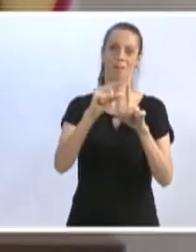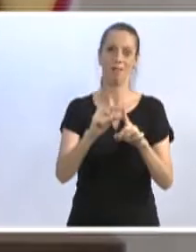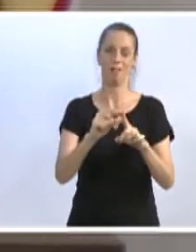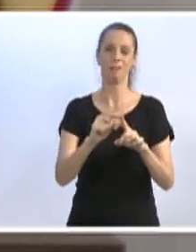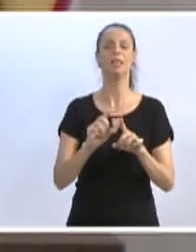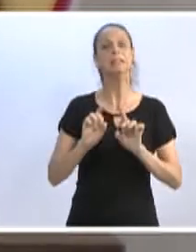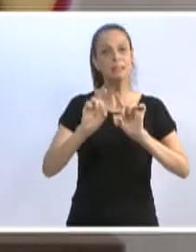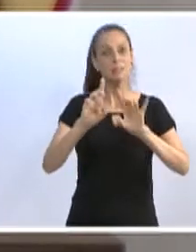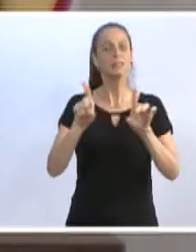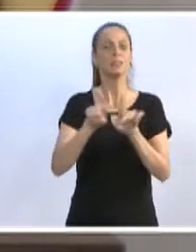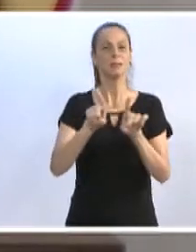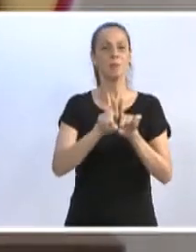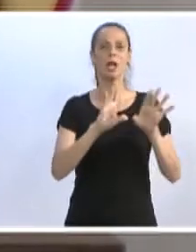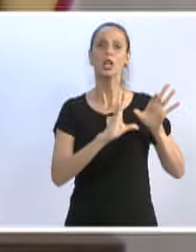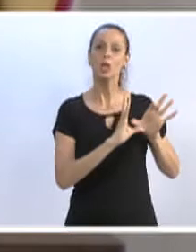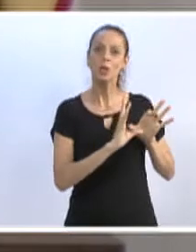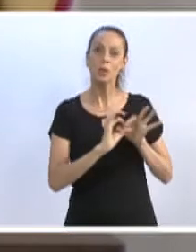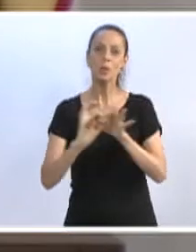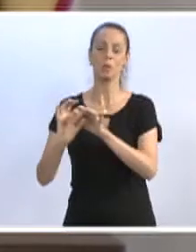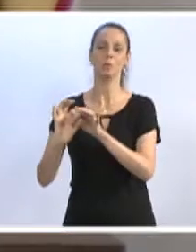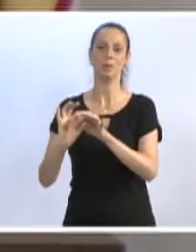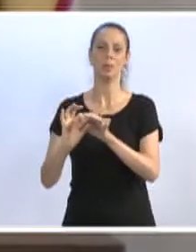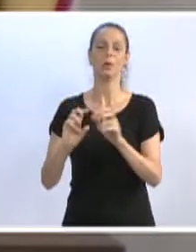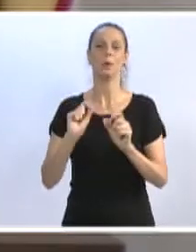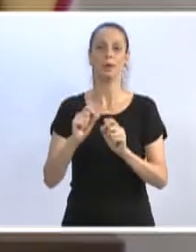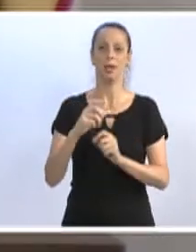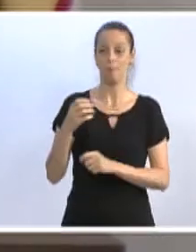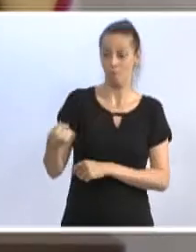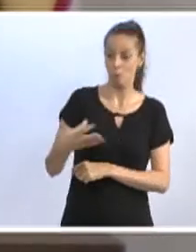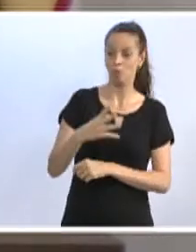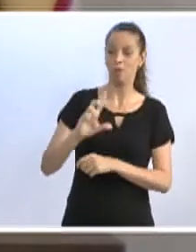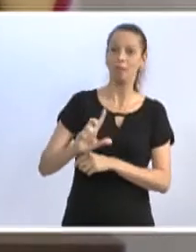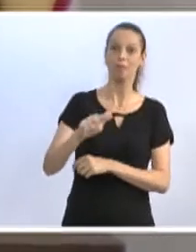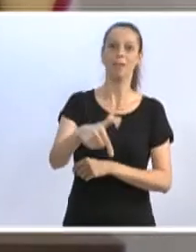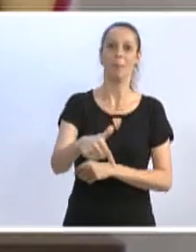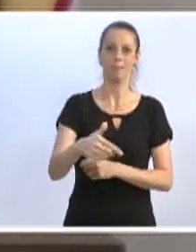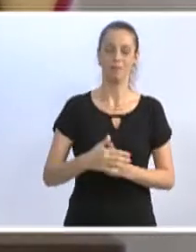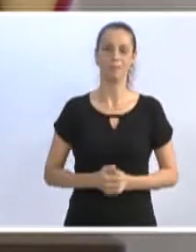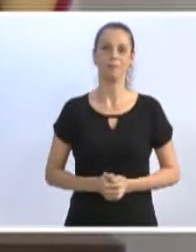especialmente num contexto da pós-modernidade.